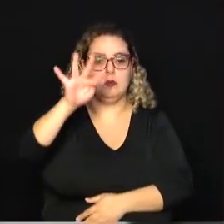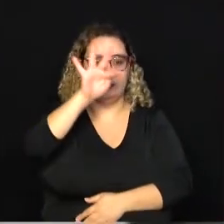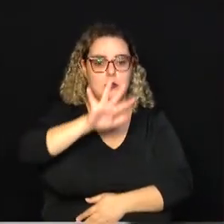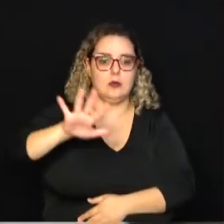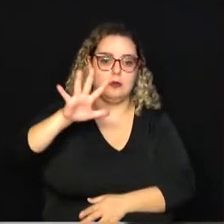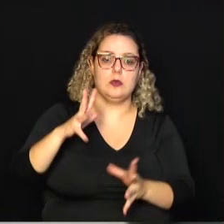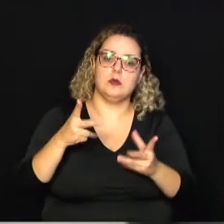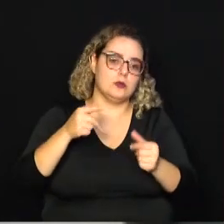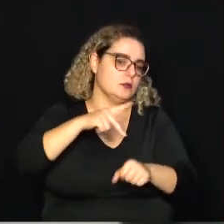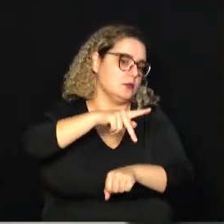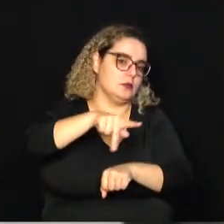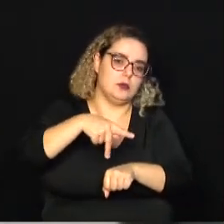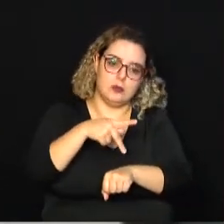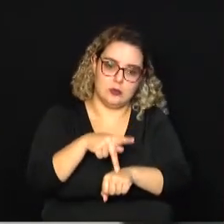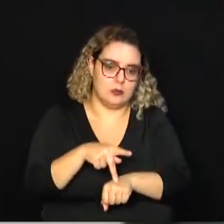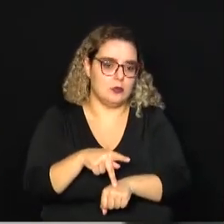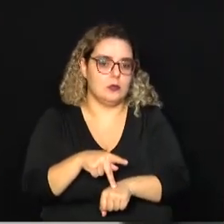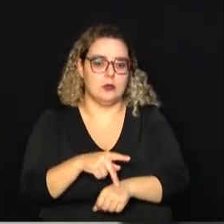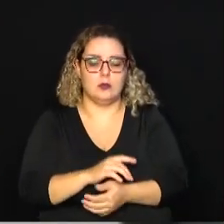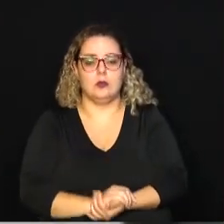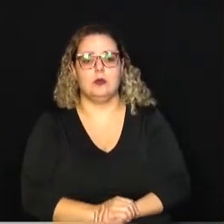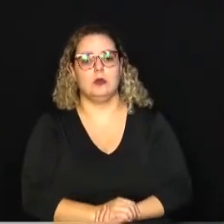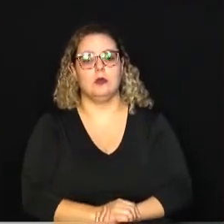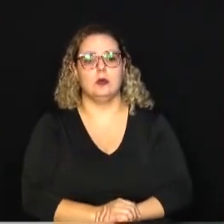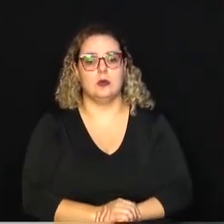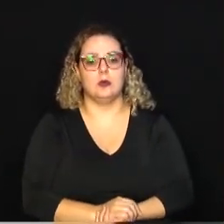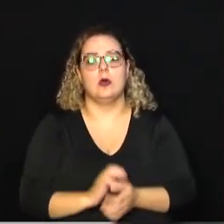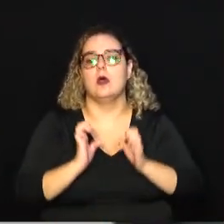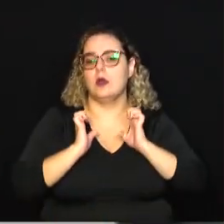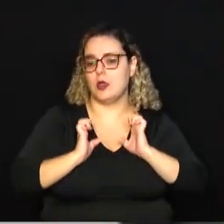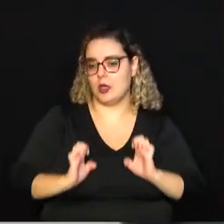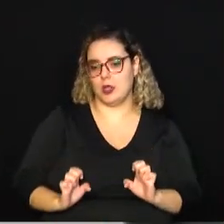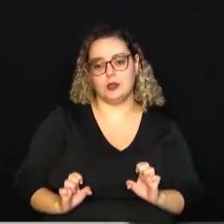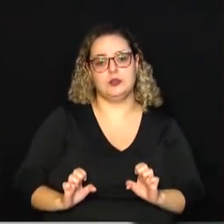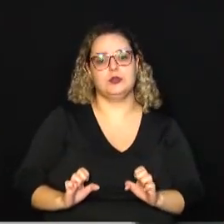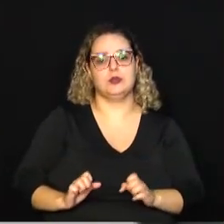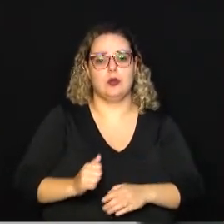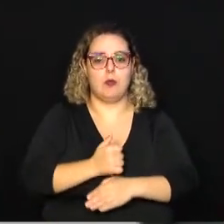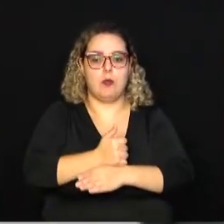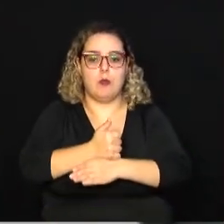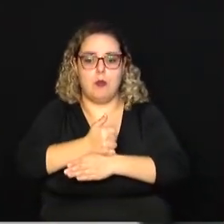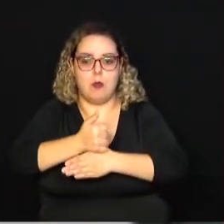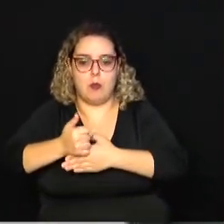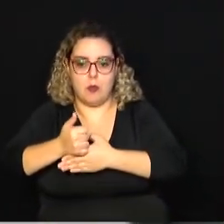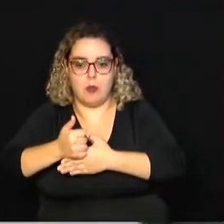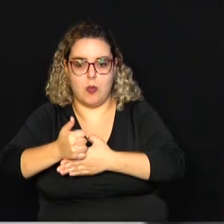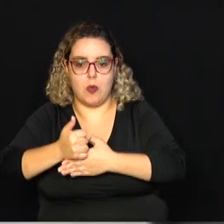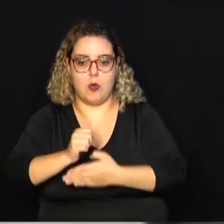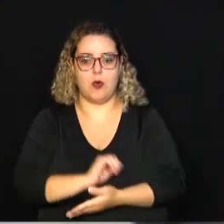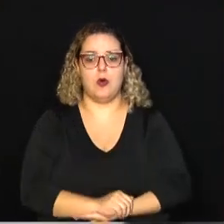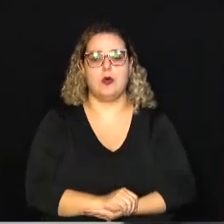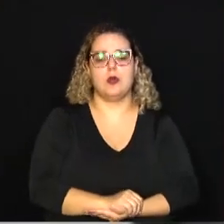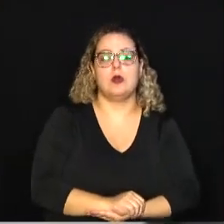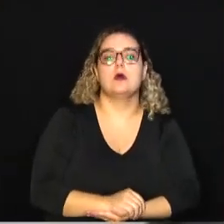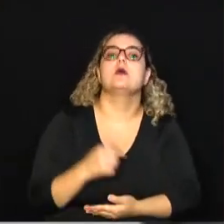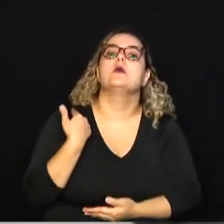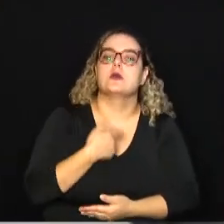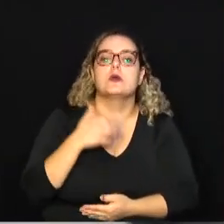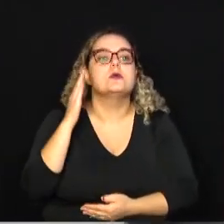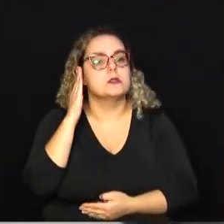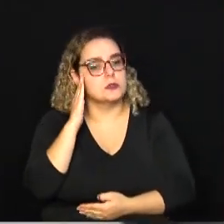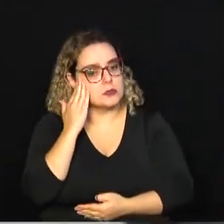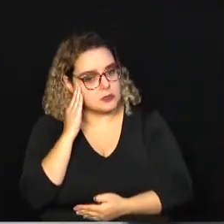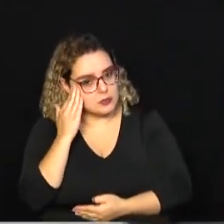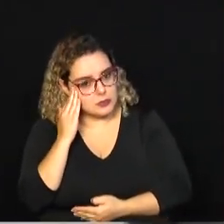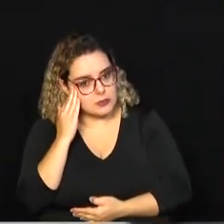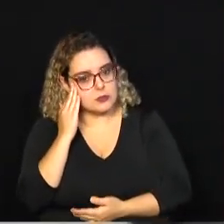país inteiro, né? Uma questão ética, moral e etc., que a gente entende que deveria, sim,